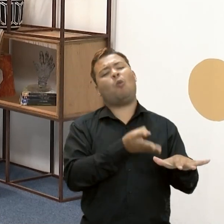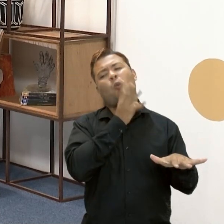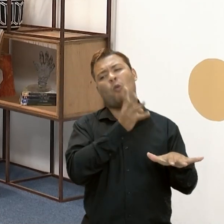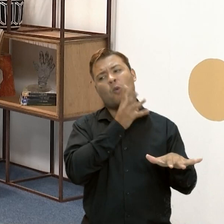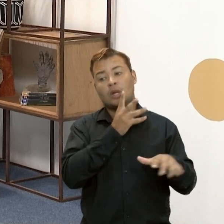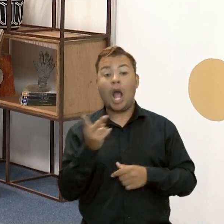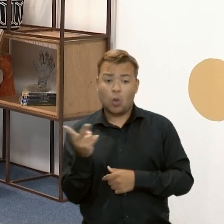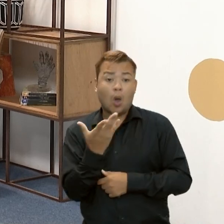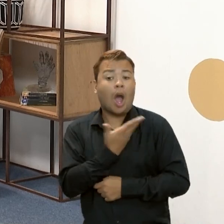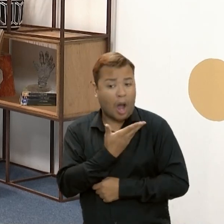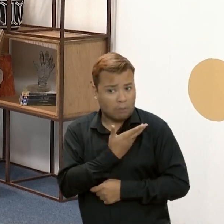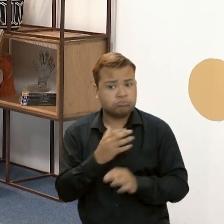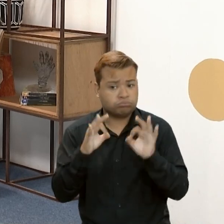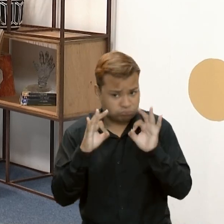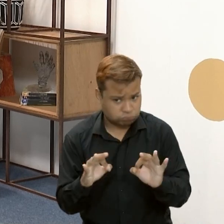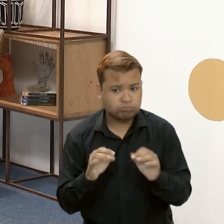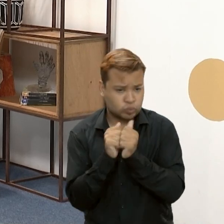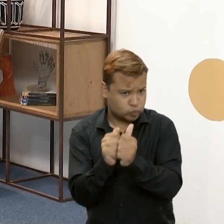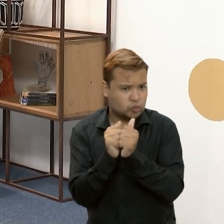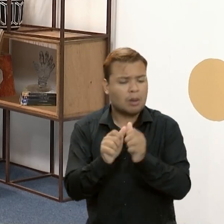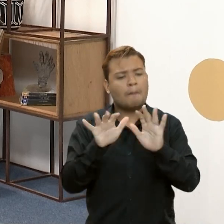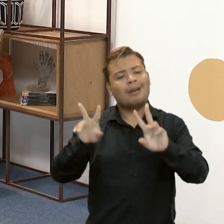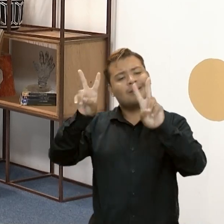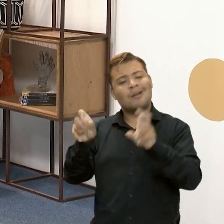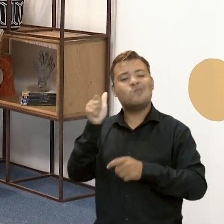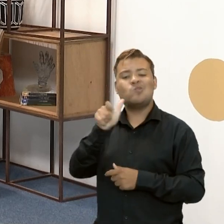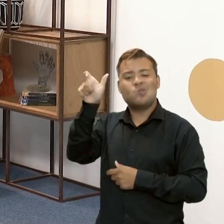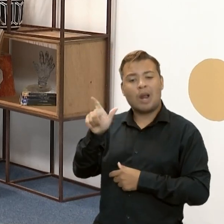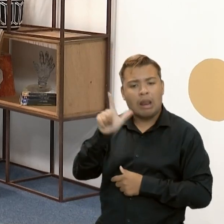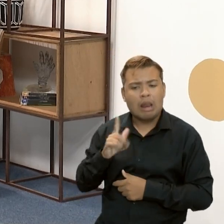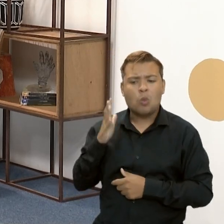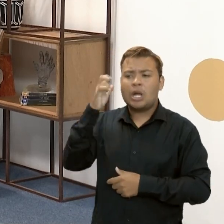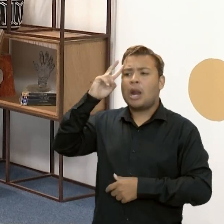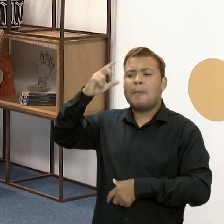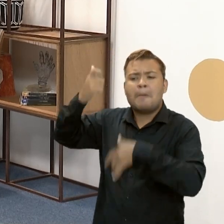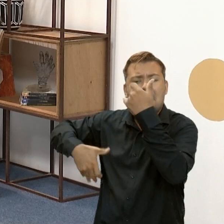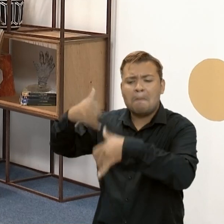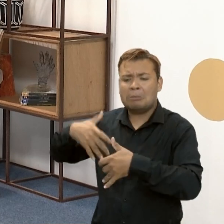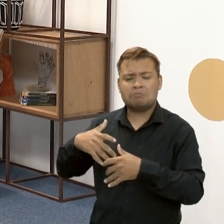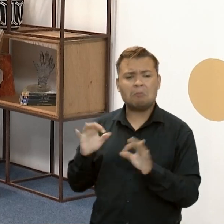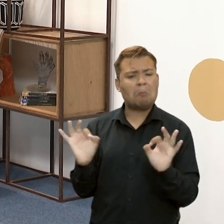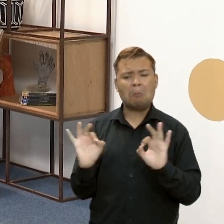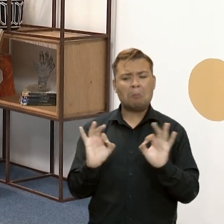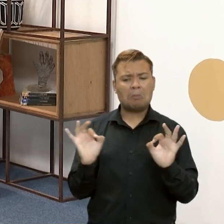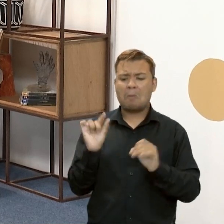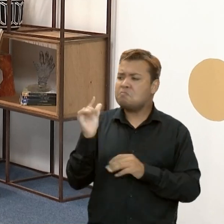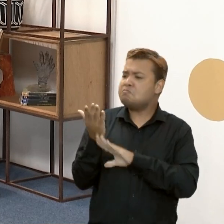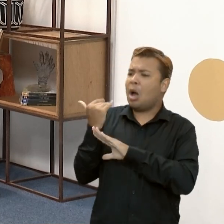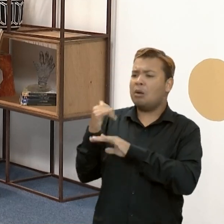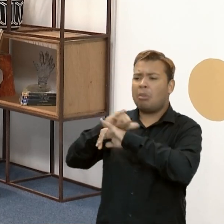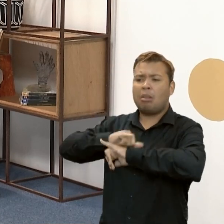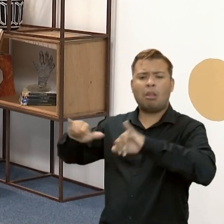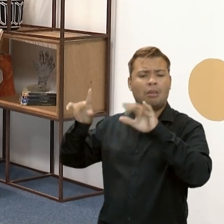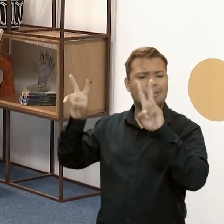para a gente, mas pouco se fala sobre Leodegária, né? A gente tem conhecido um pouco mais da história dela nos últimos anos. Isso pode ter a ver também com